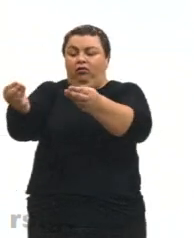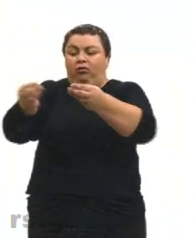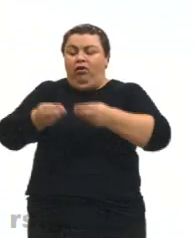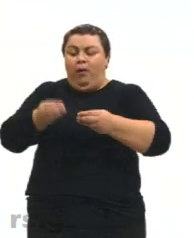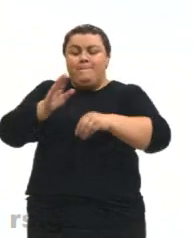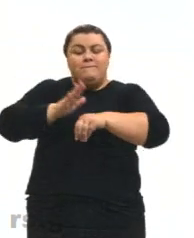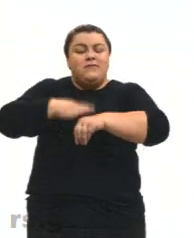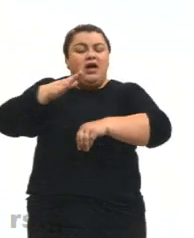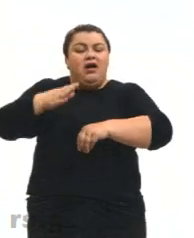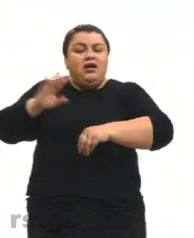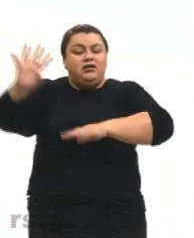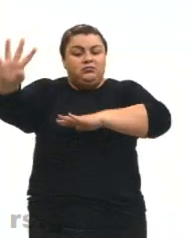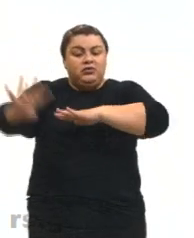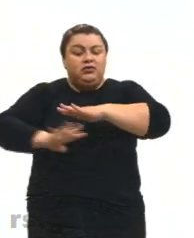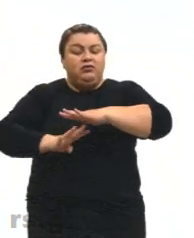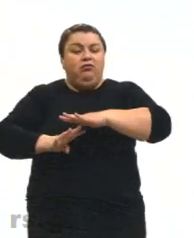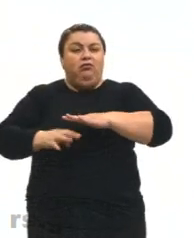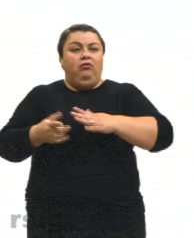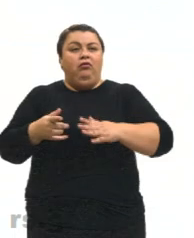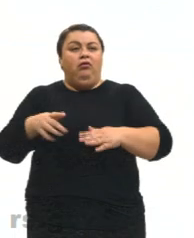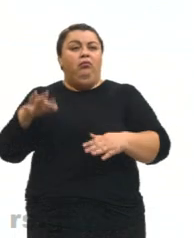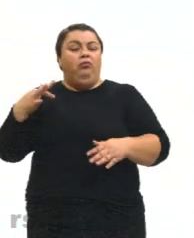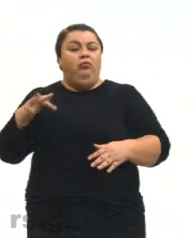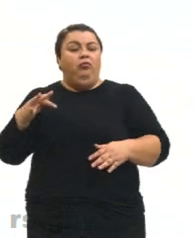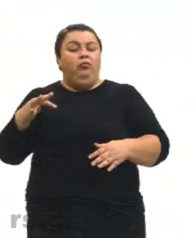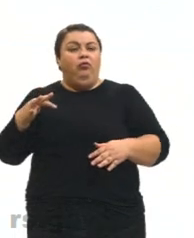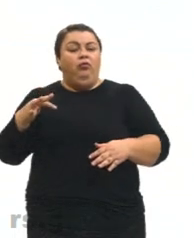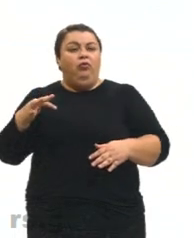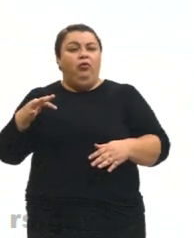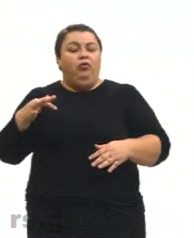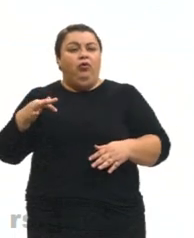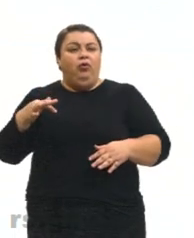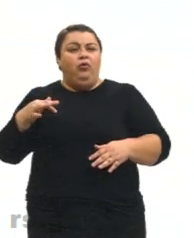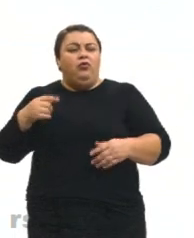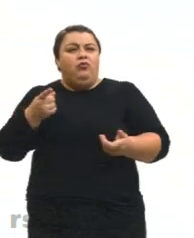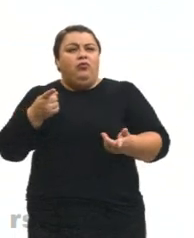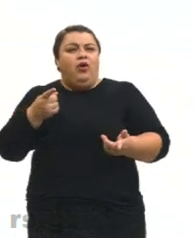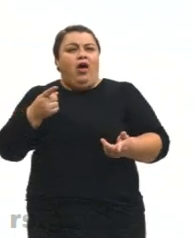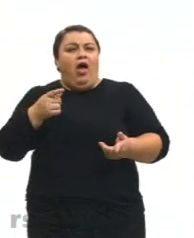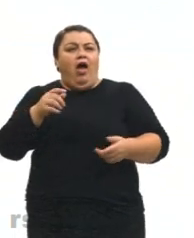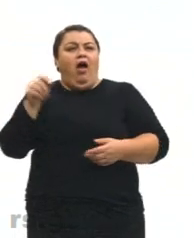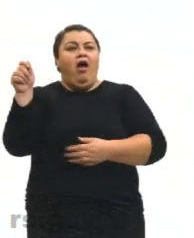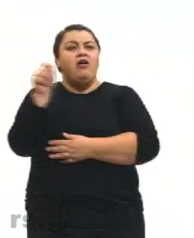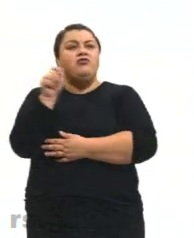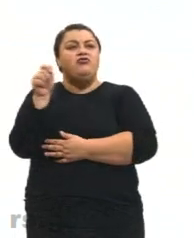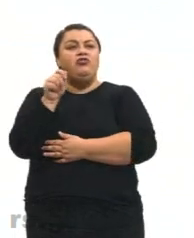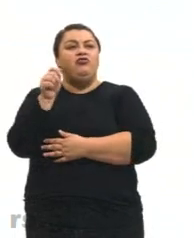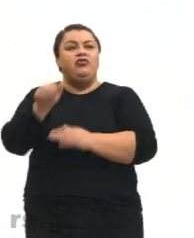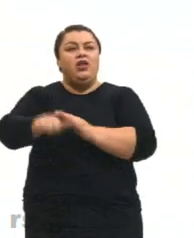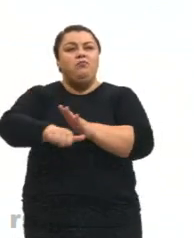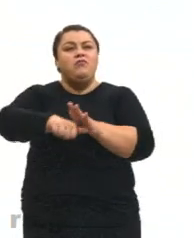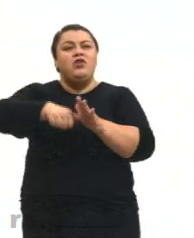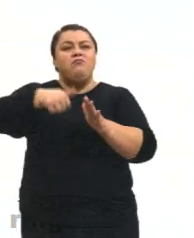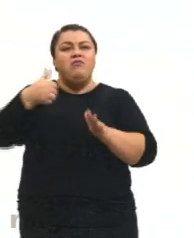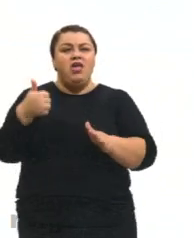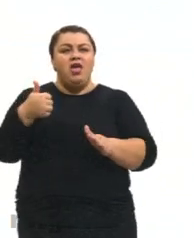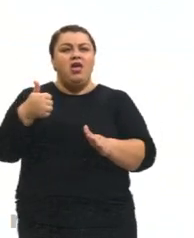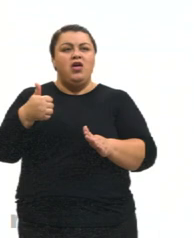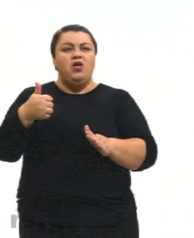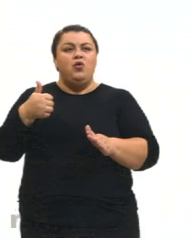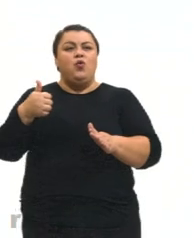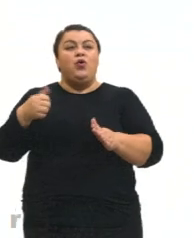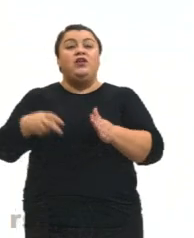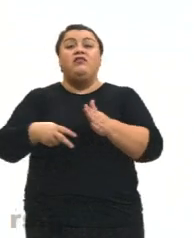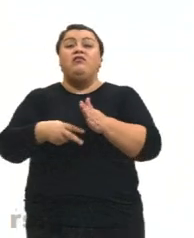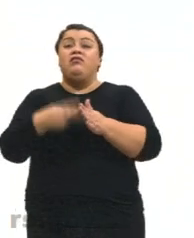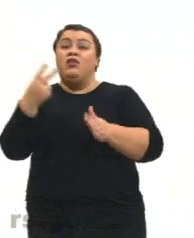surpreendeu muito a gente tem ali Argentina e Venezuela em segundo lugar e o Brasil só lá em terceiro